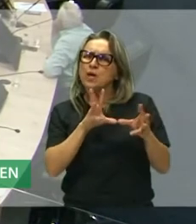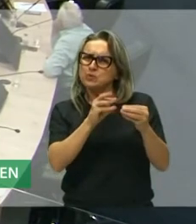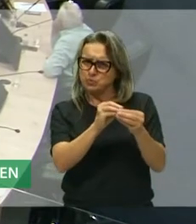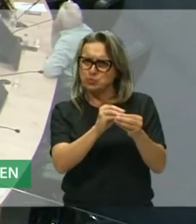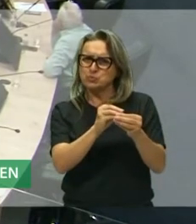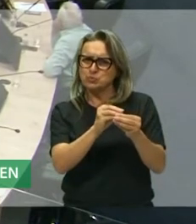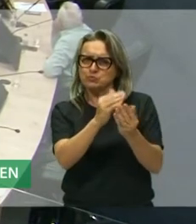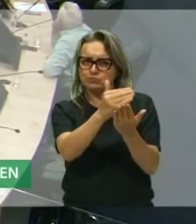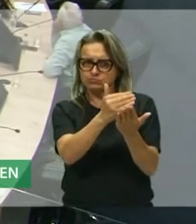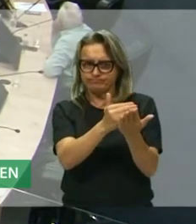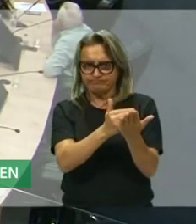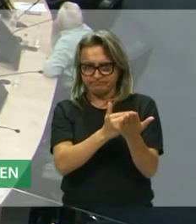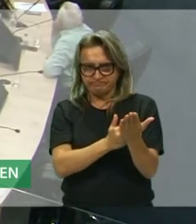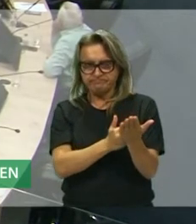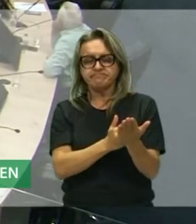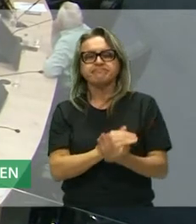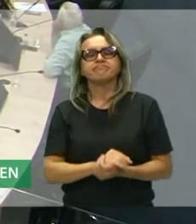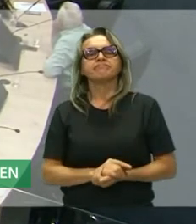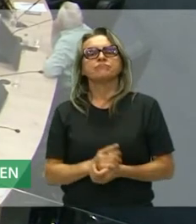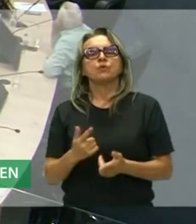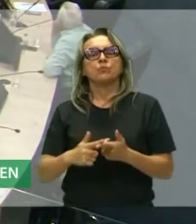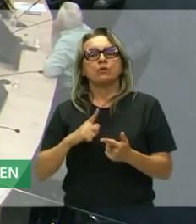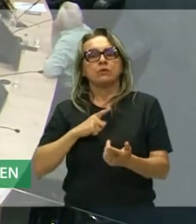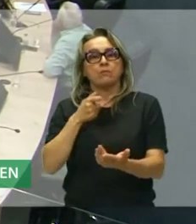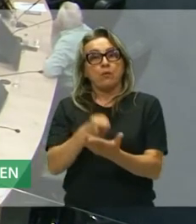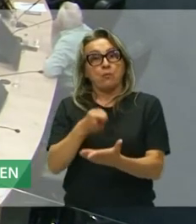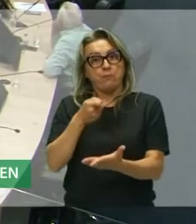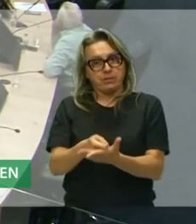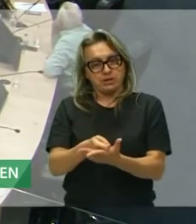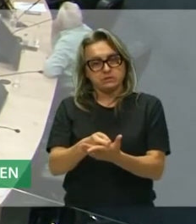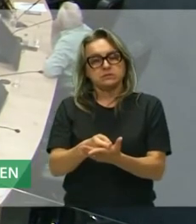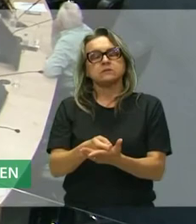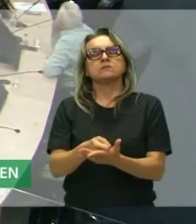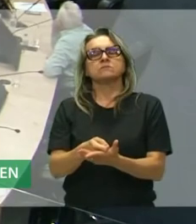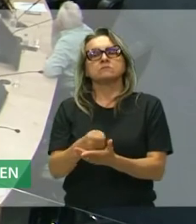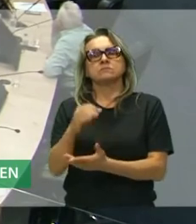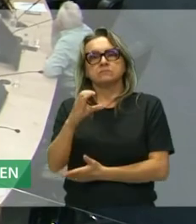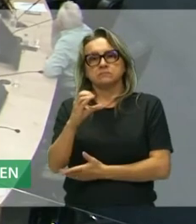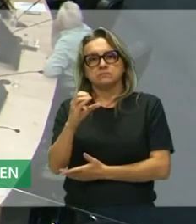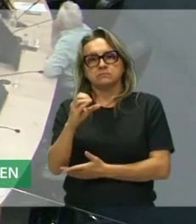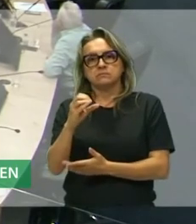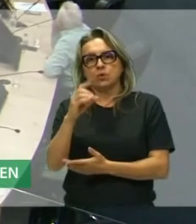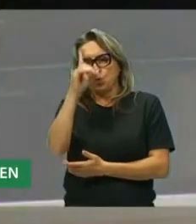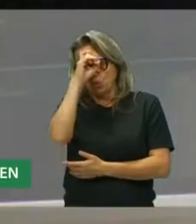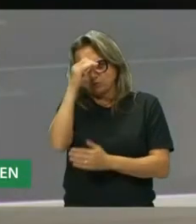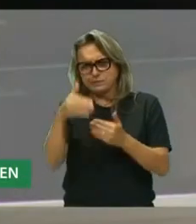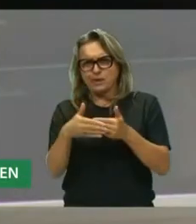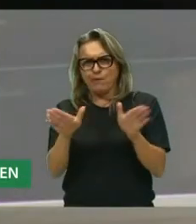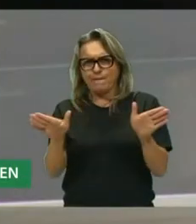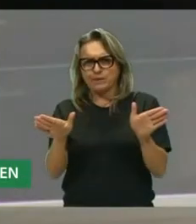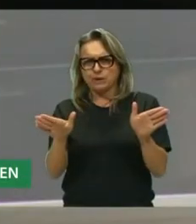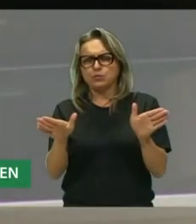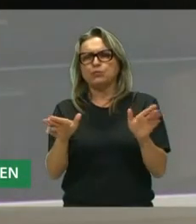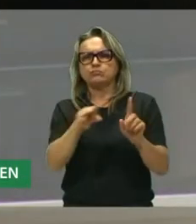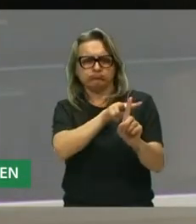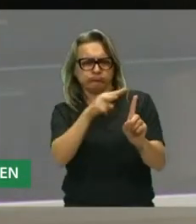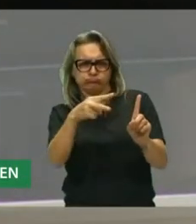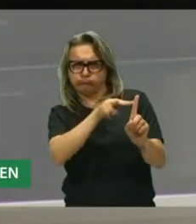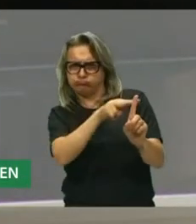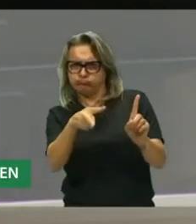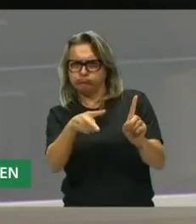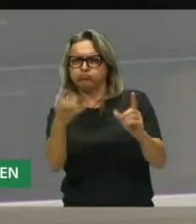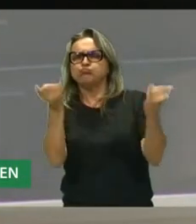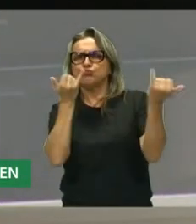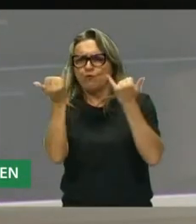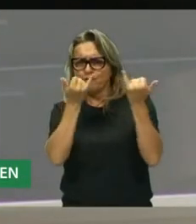secretário executivo do Comusa, o hospital abriu um portal da transparência com informações financeiras, e daí eu só